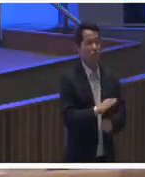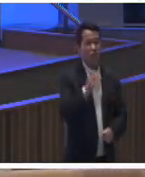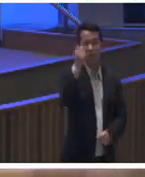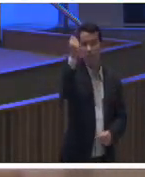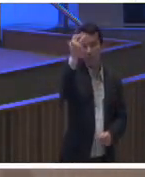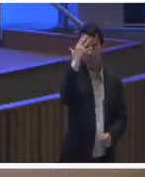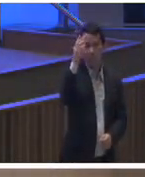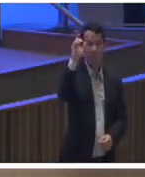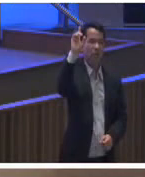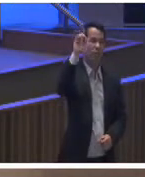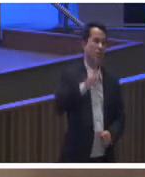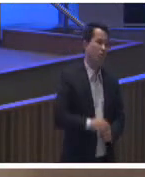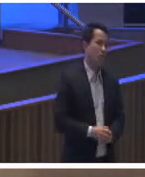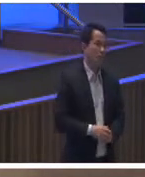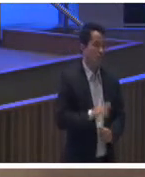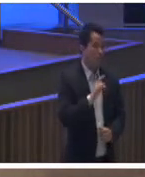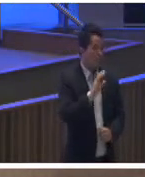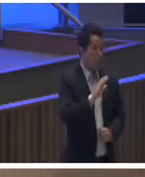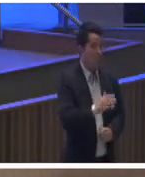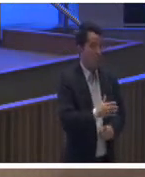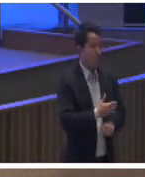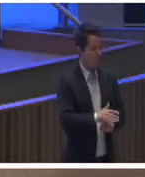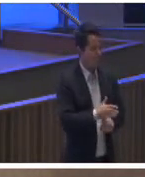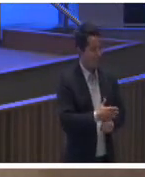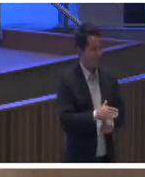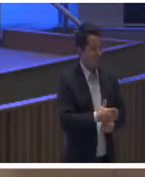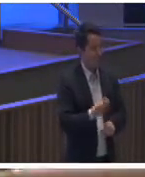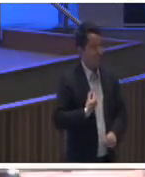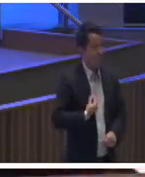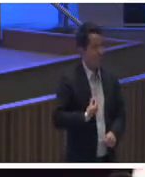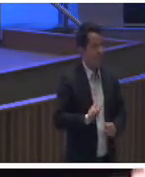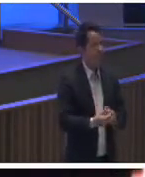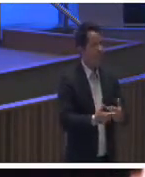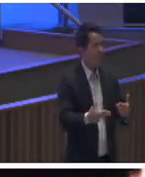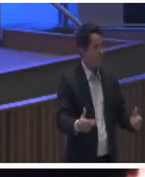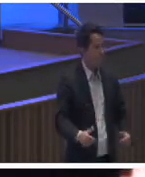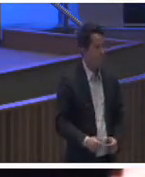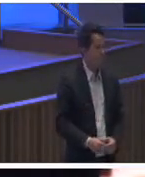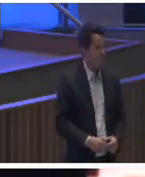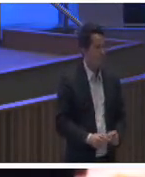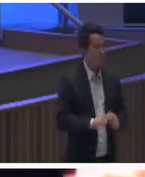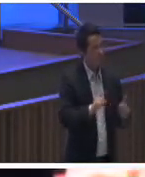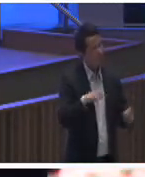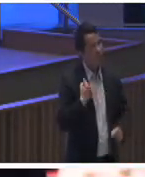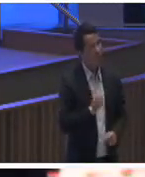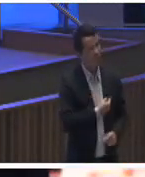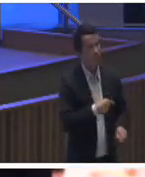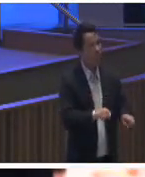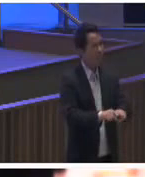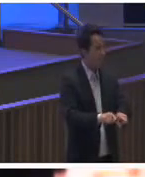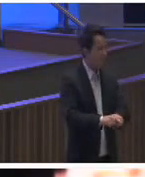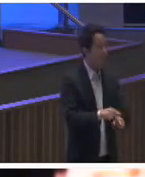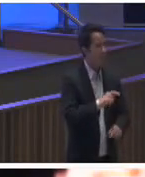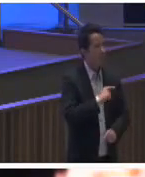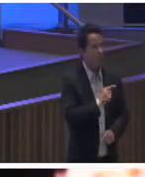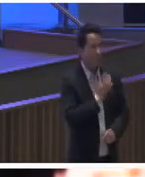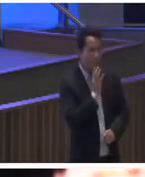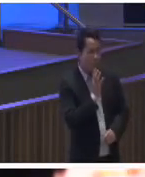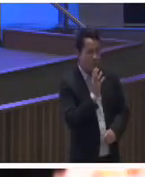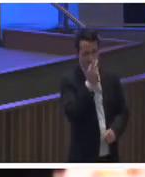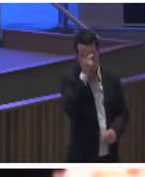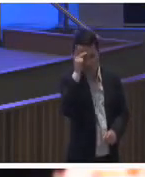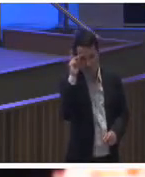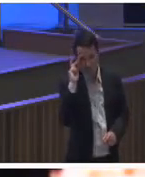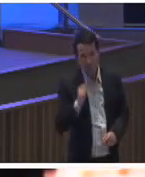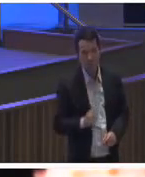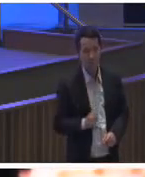construir a nossa vida, mas o nosso discernimento começa a ser conhecido pelas pessoas, e